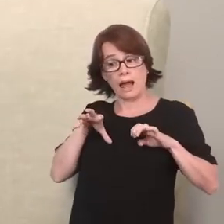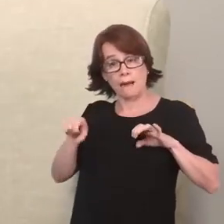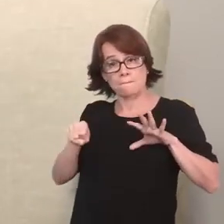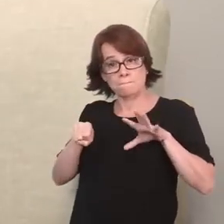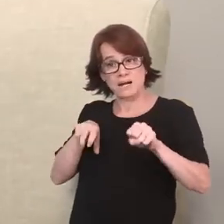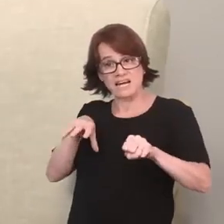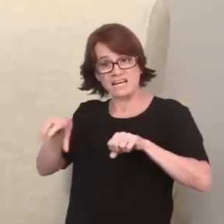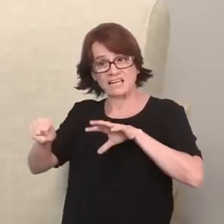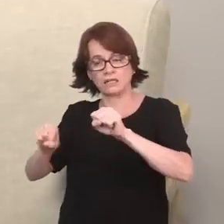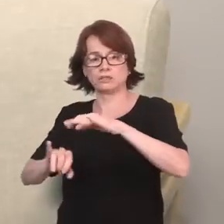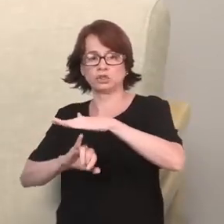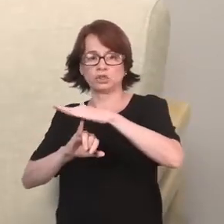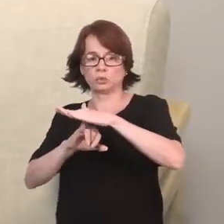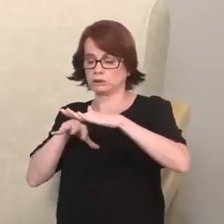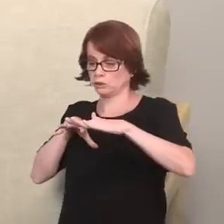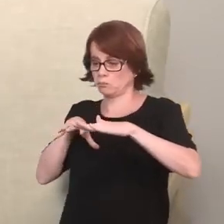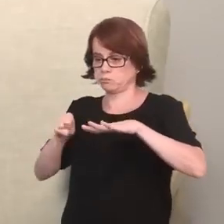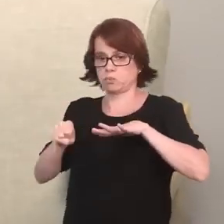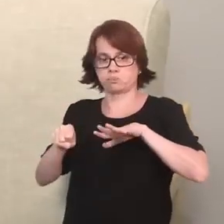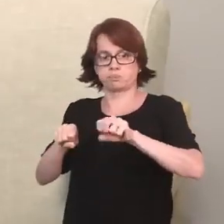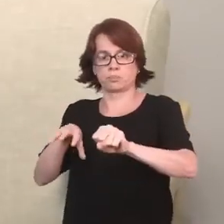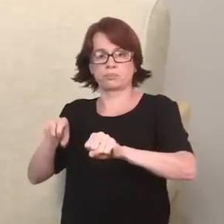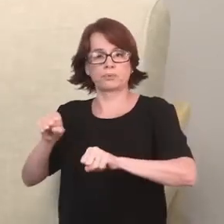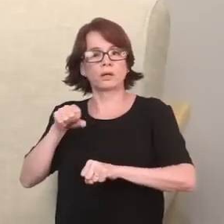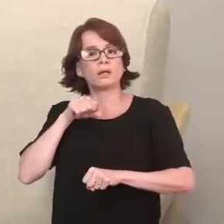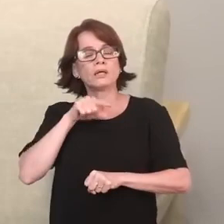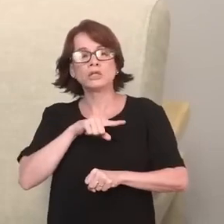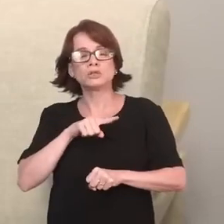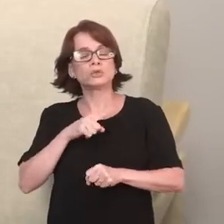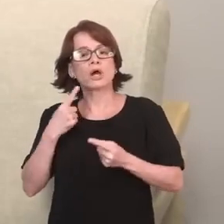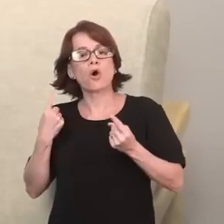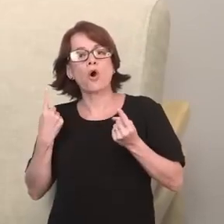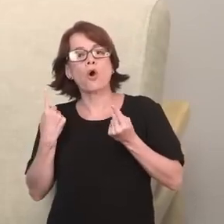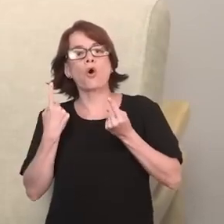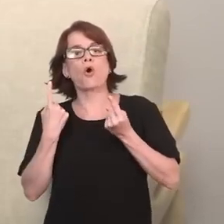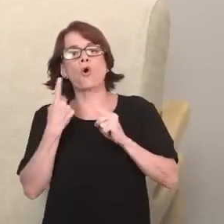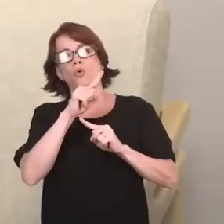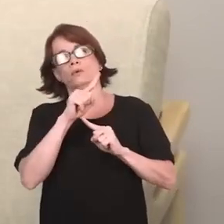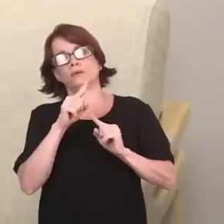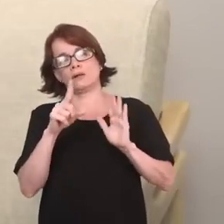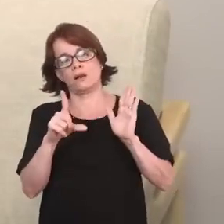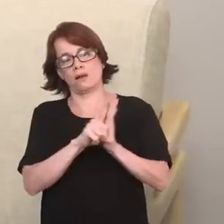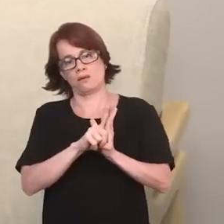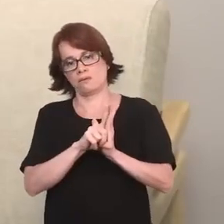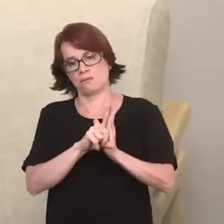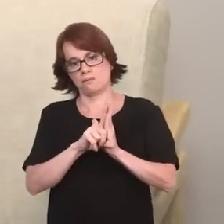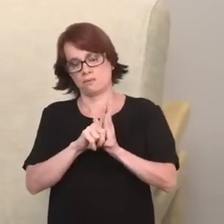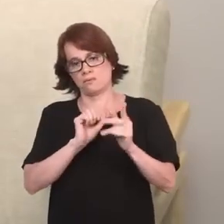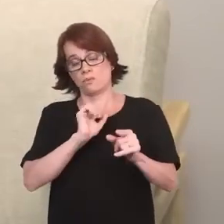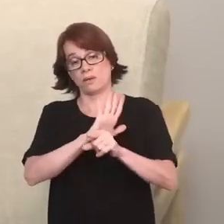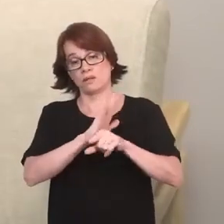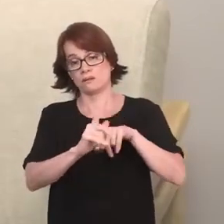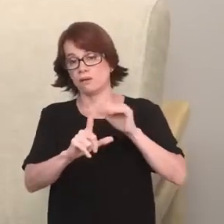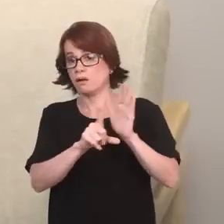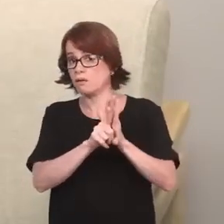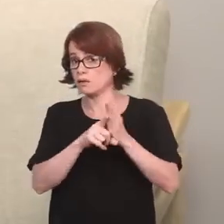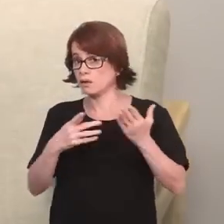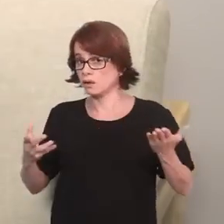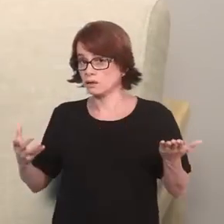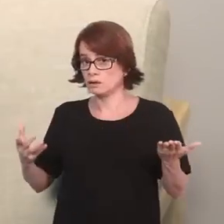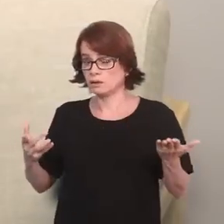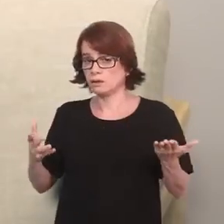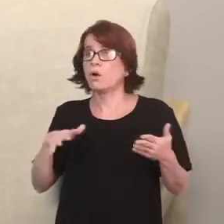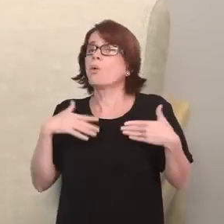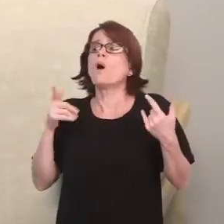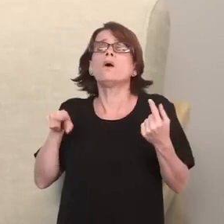instituições. Então, assim, aparelhamento de instituição não é uma coisa legítima, tem um desvio de finalidade aí, né? Então eu acho